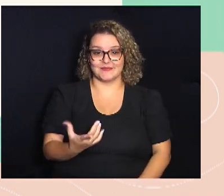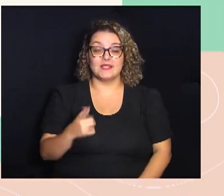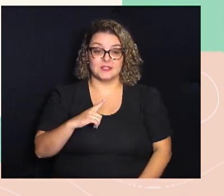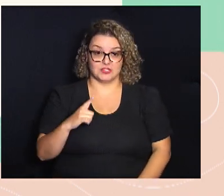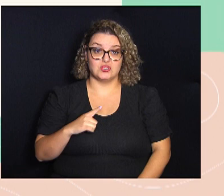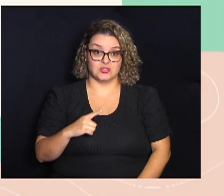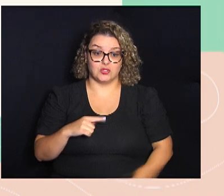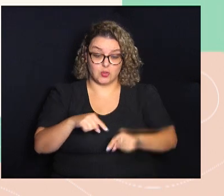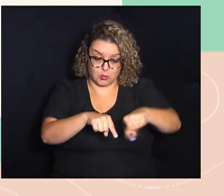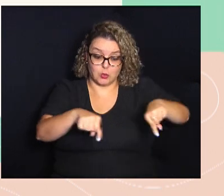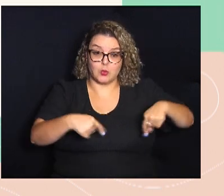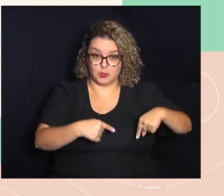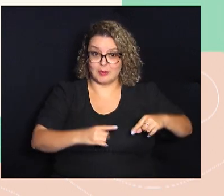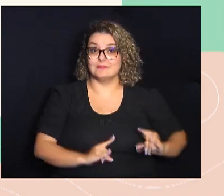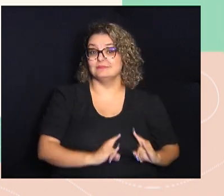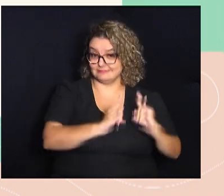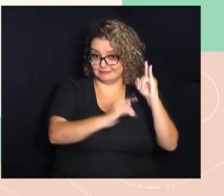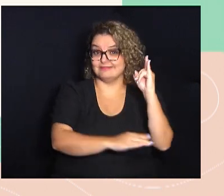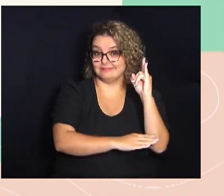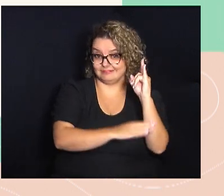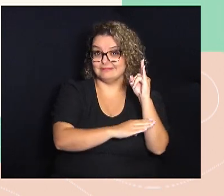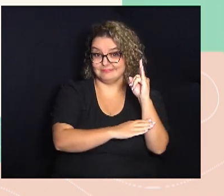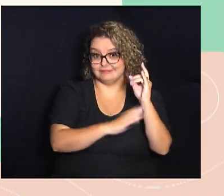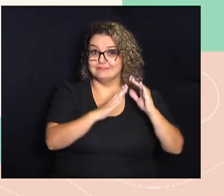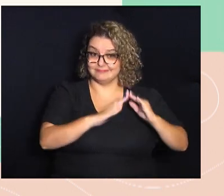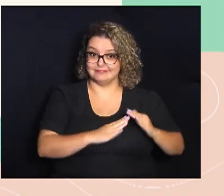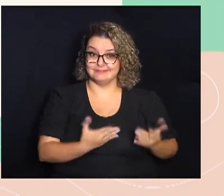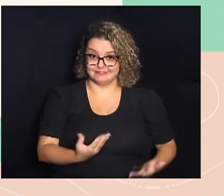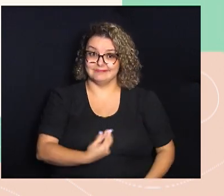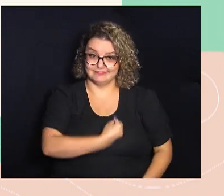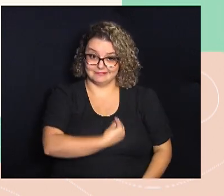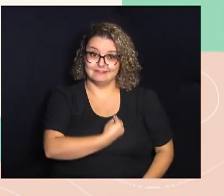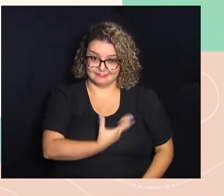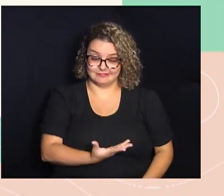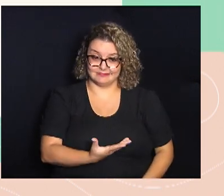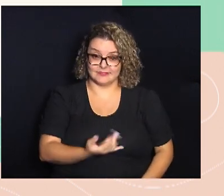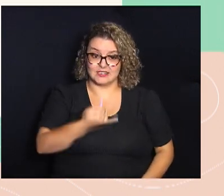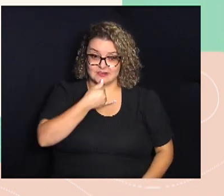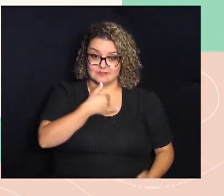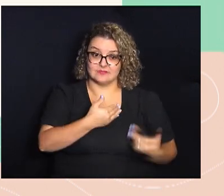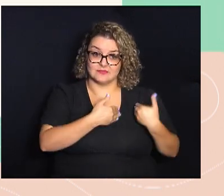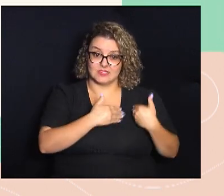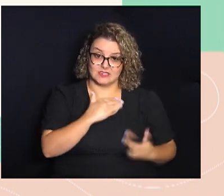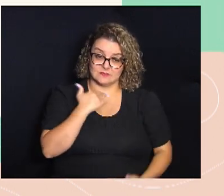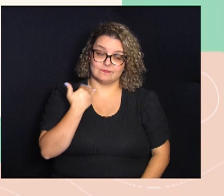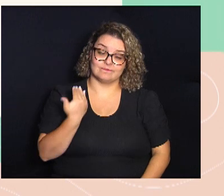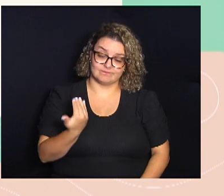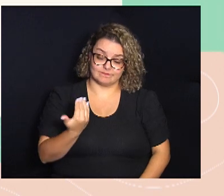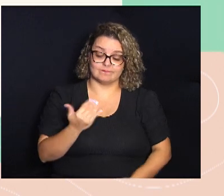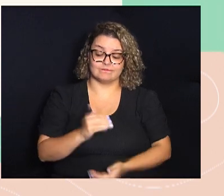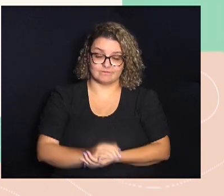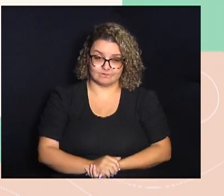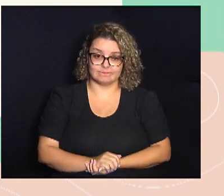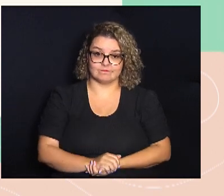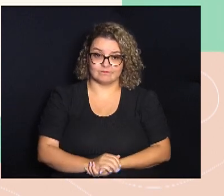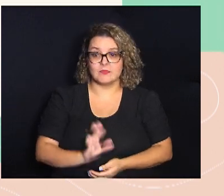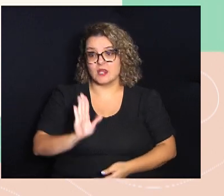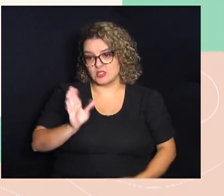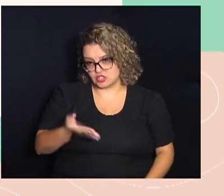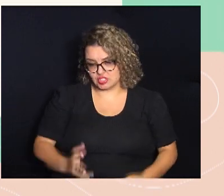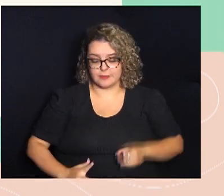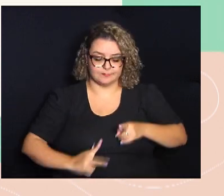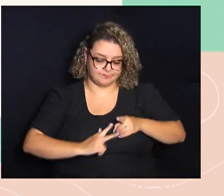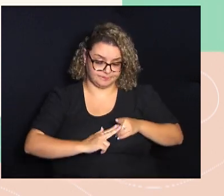seu quarto no apartamento onde morava, mas infelizmente sua tutora faleceu. Ele está castrado, é